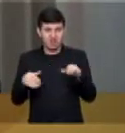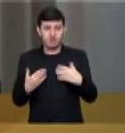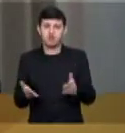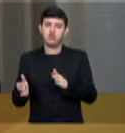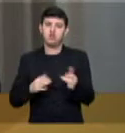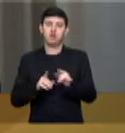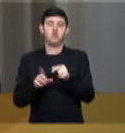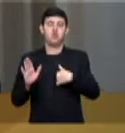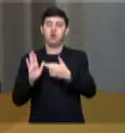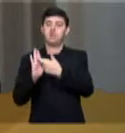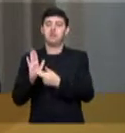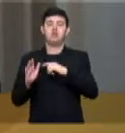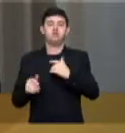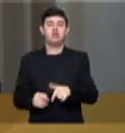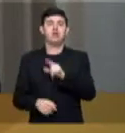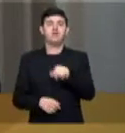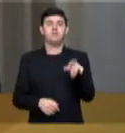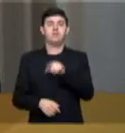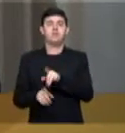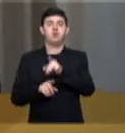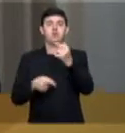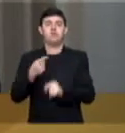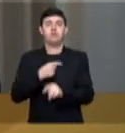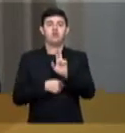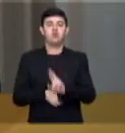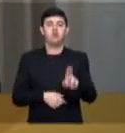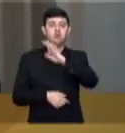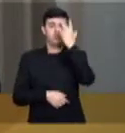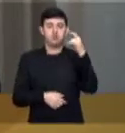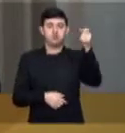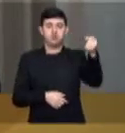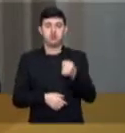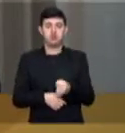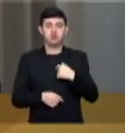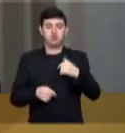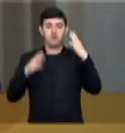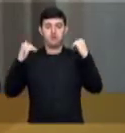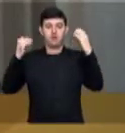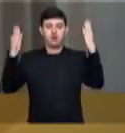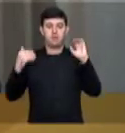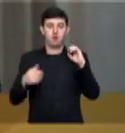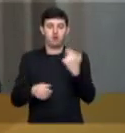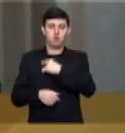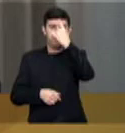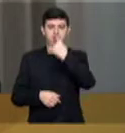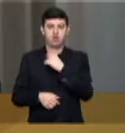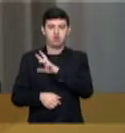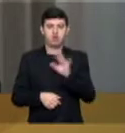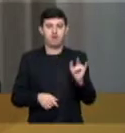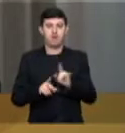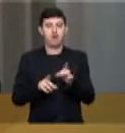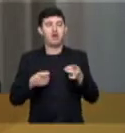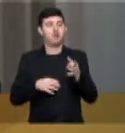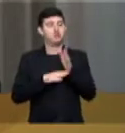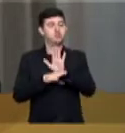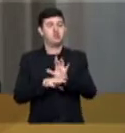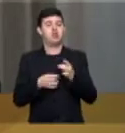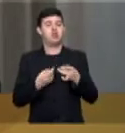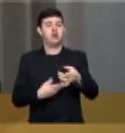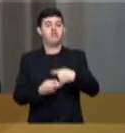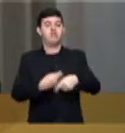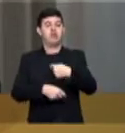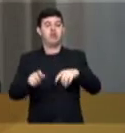integralmente a proibição do uso de celebridades ou personagens na mera comercialização do produto.